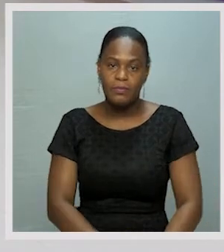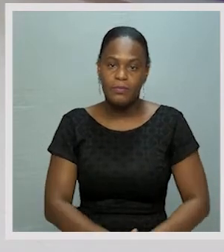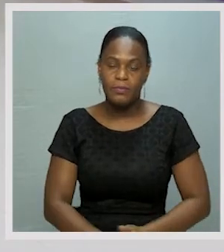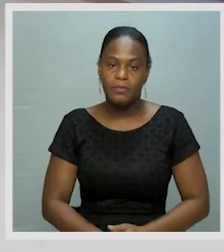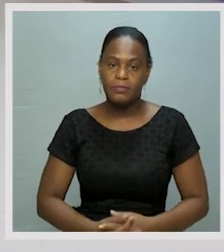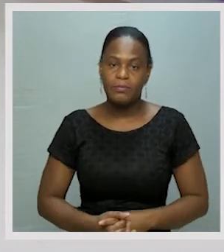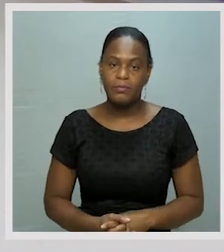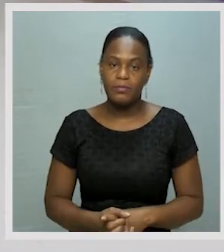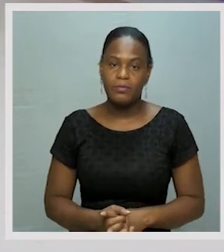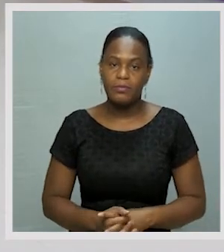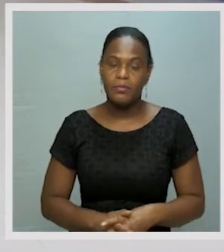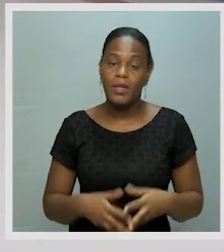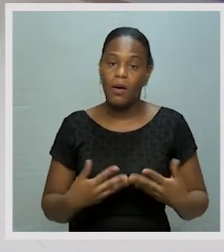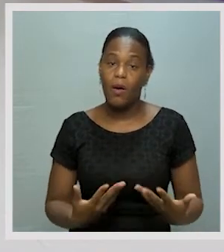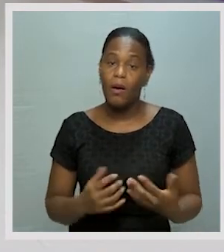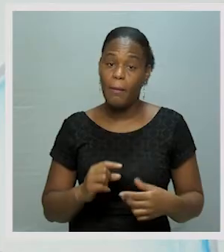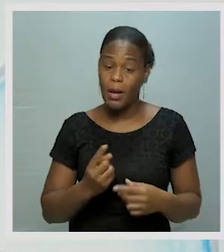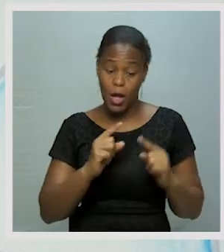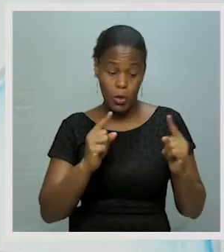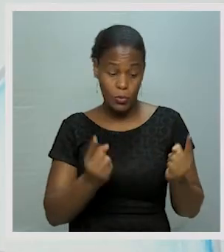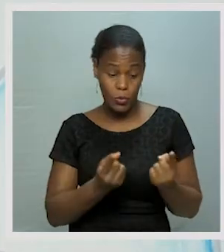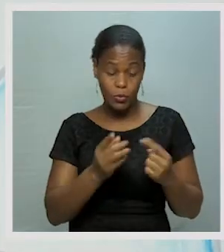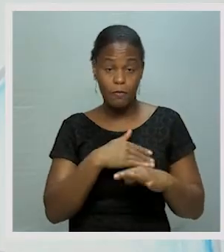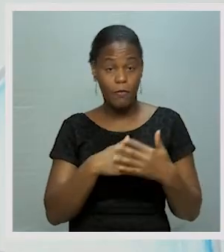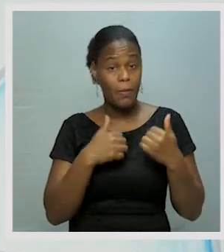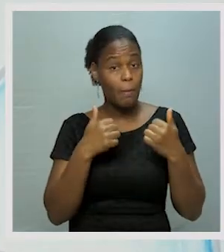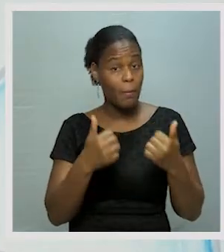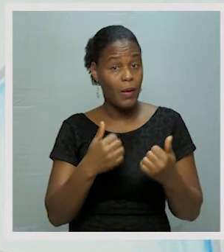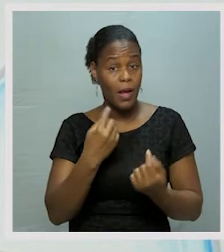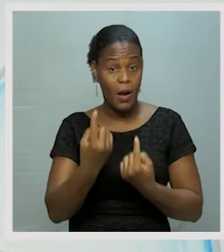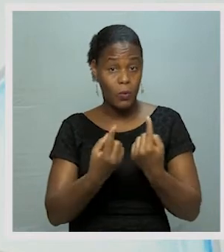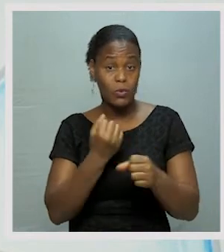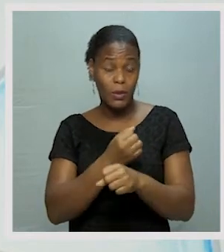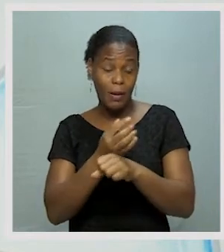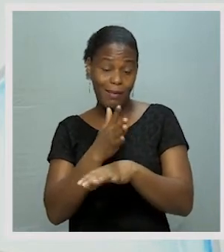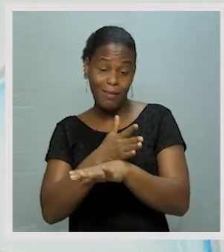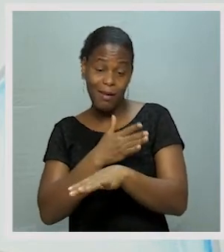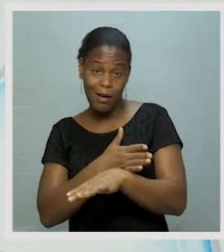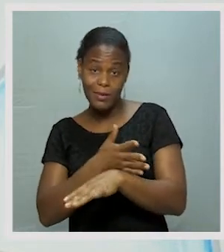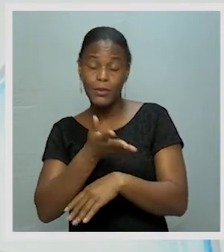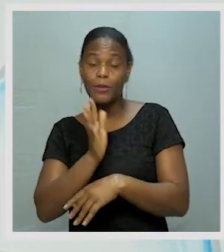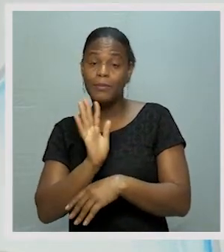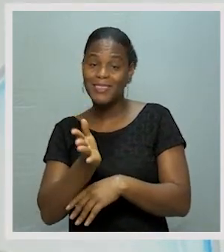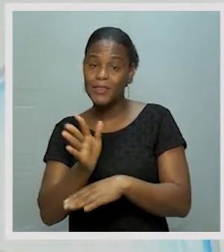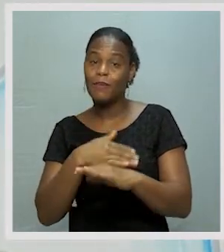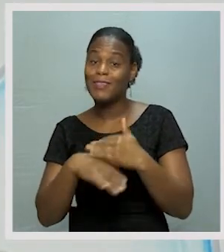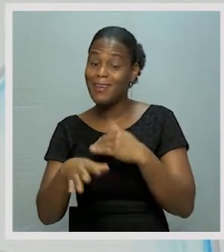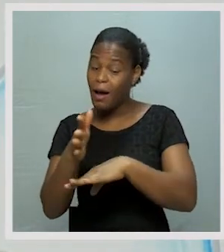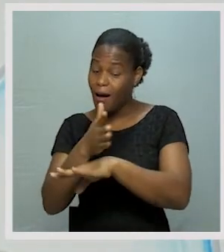Para um resumo bem feito, há alguns trabalhos prévios que nós temos que fazer. Sempre nós estamos a